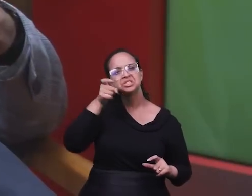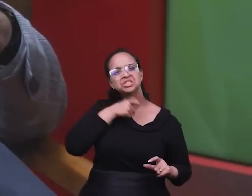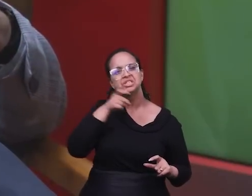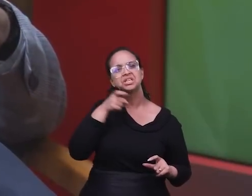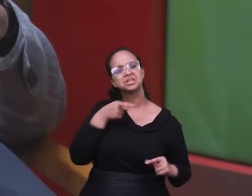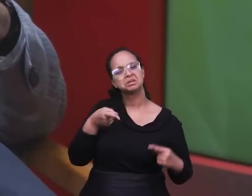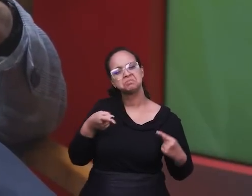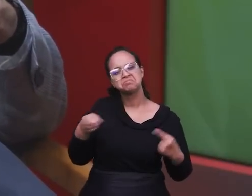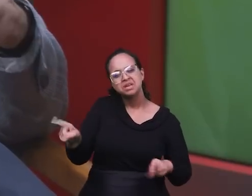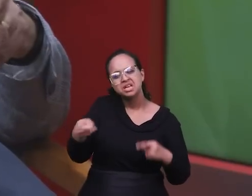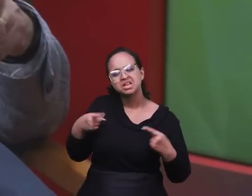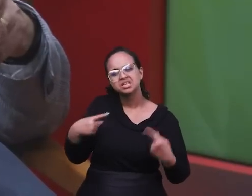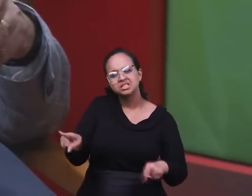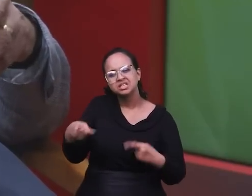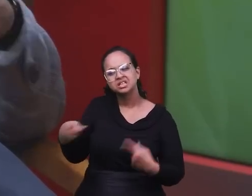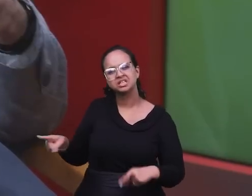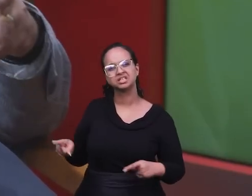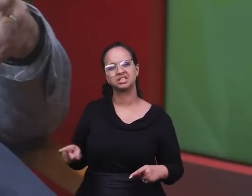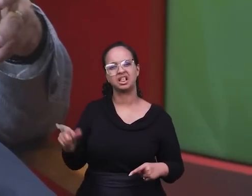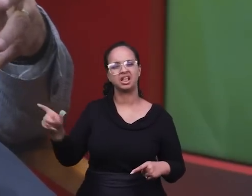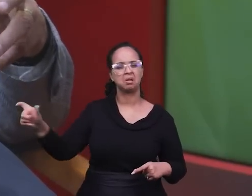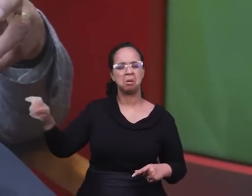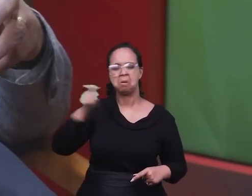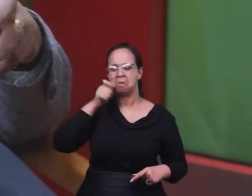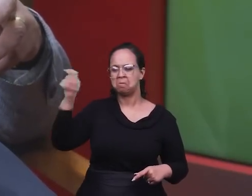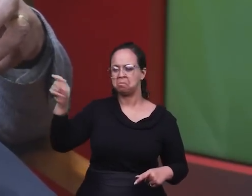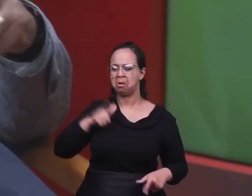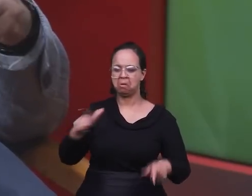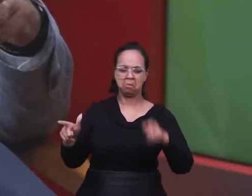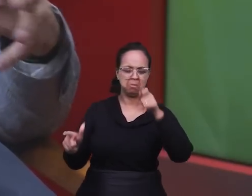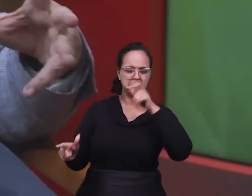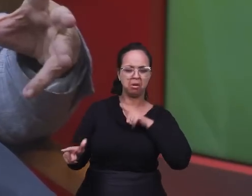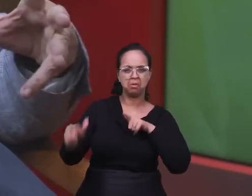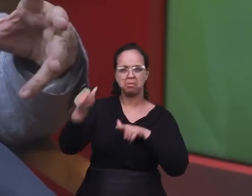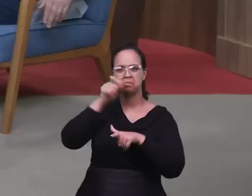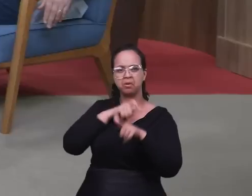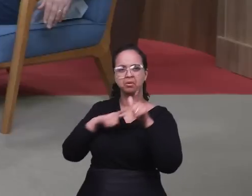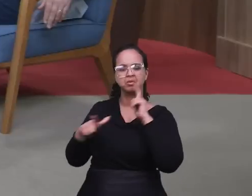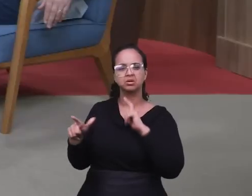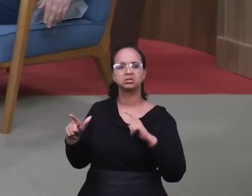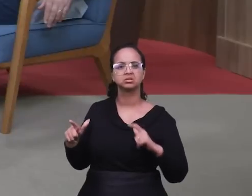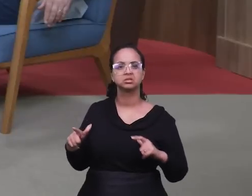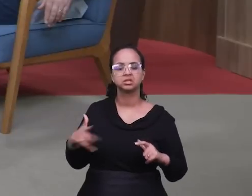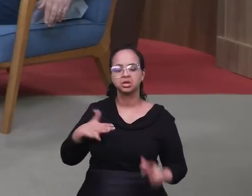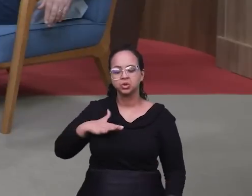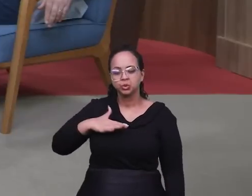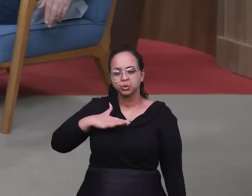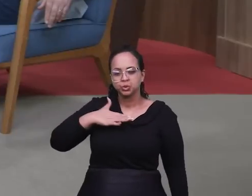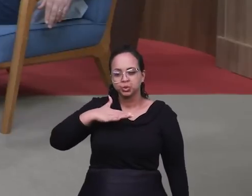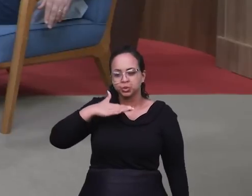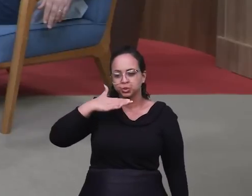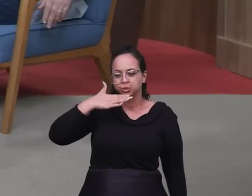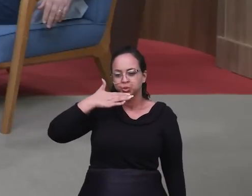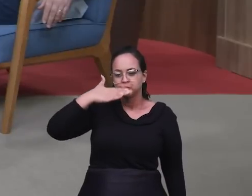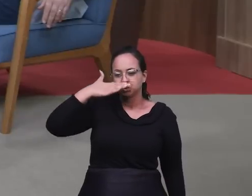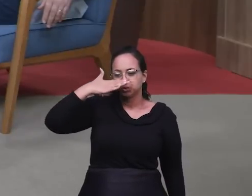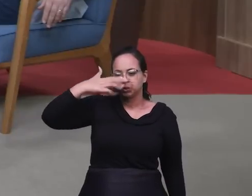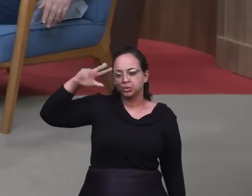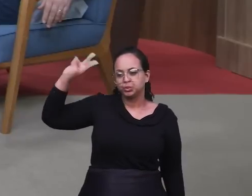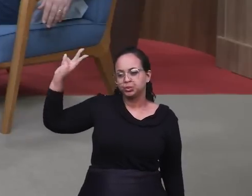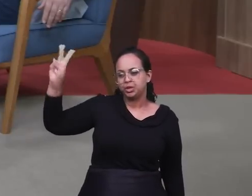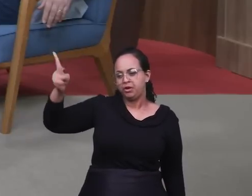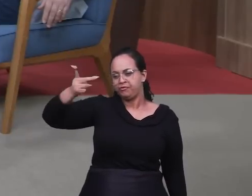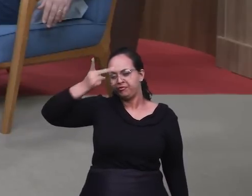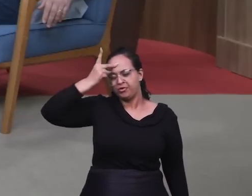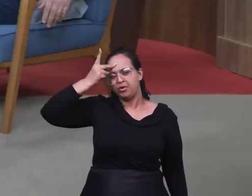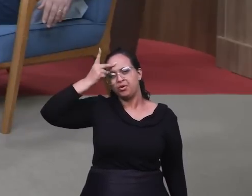mentiras, né, aquela perseguição, desprezo, xingamentos, nós teríamos assim uma revolta no